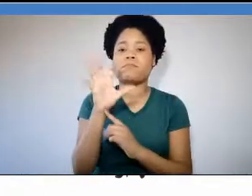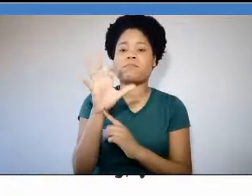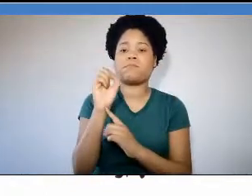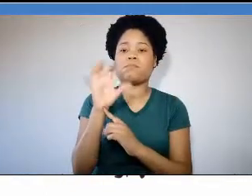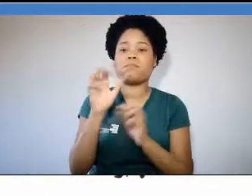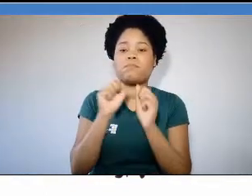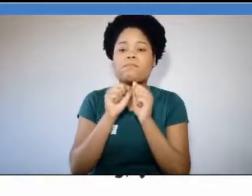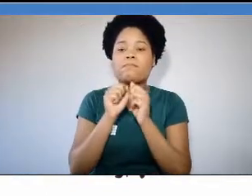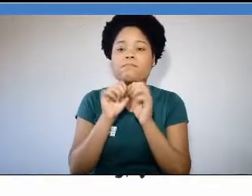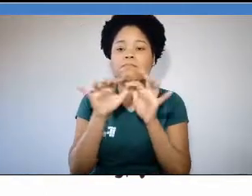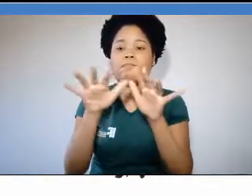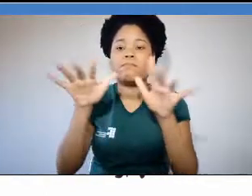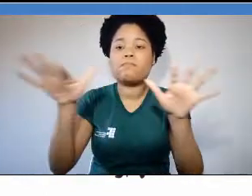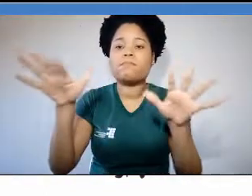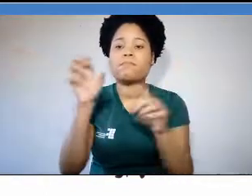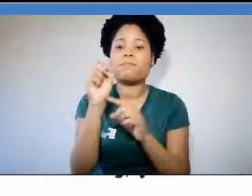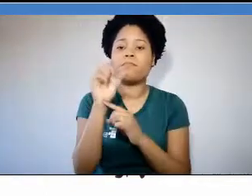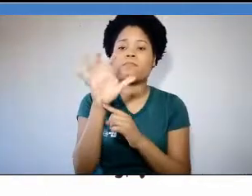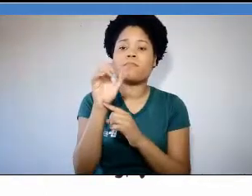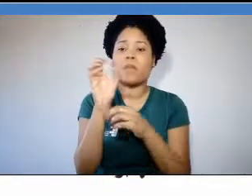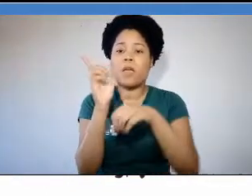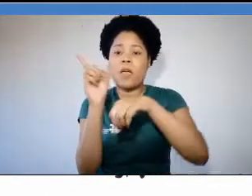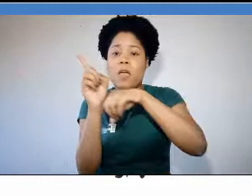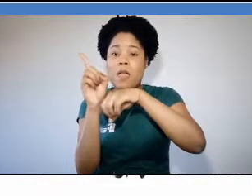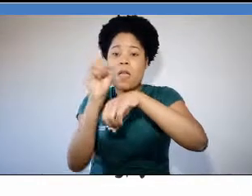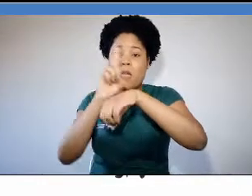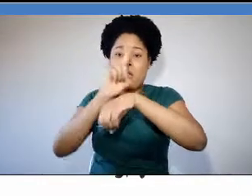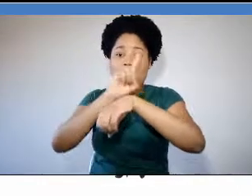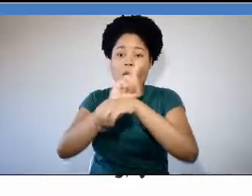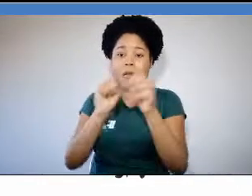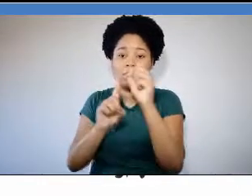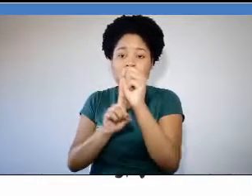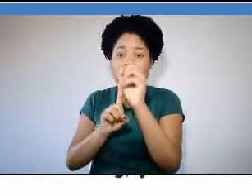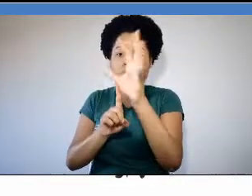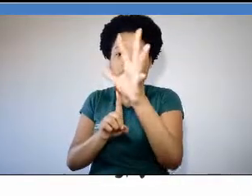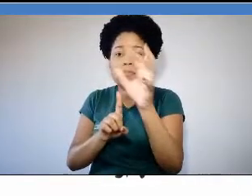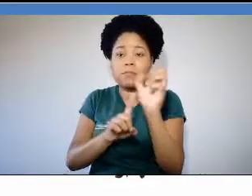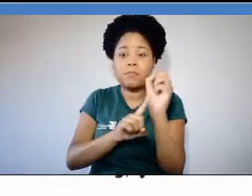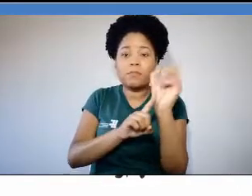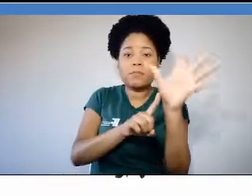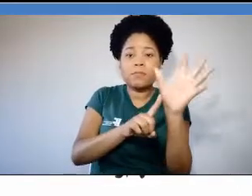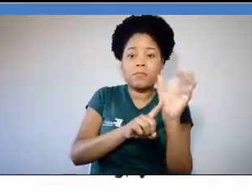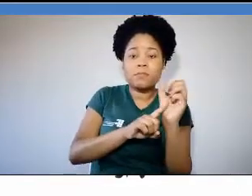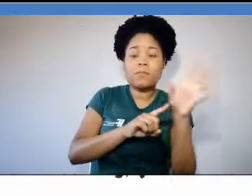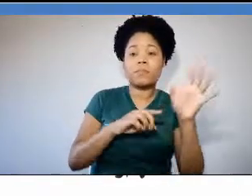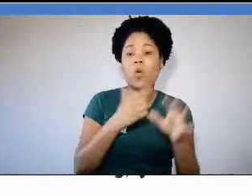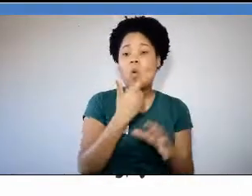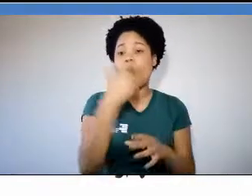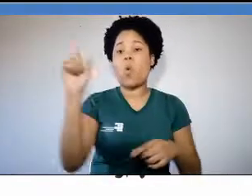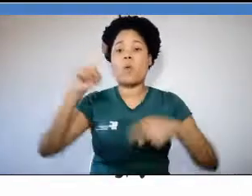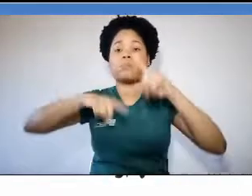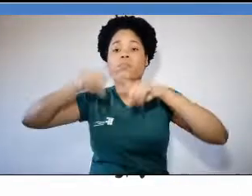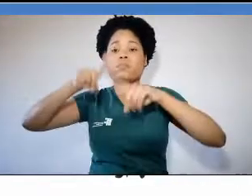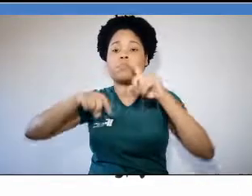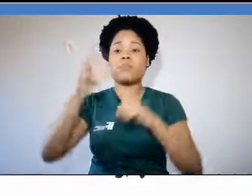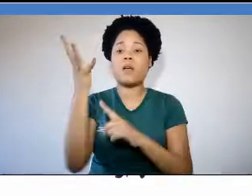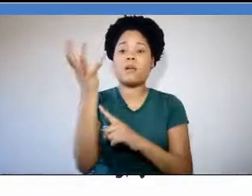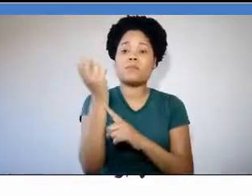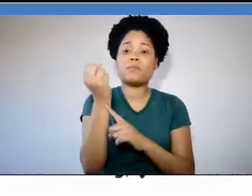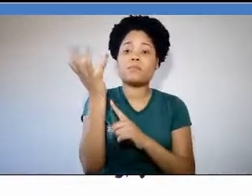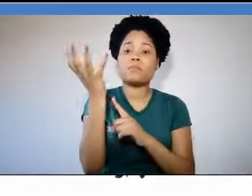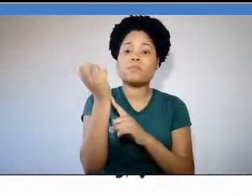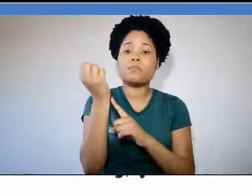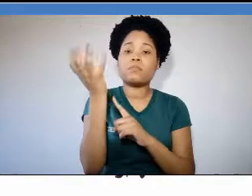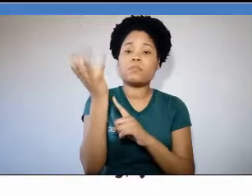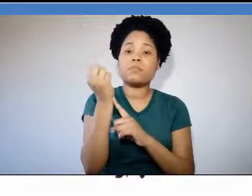de radiofrequência. Ele distribui através das suas antenas o sinal de radiofrequência para que outros equipamentos possam